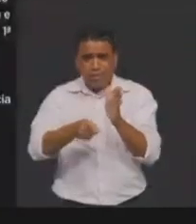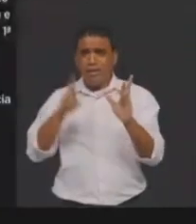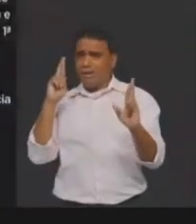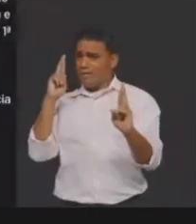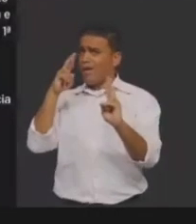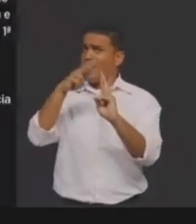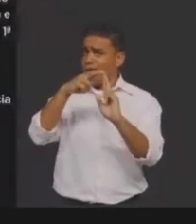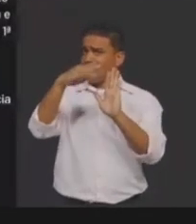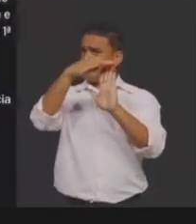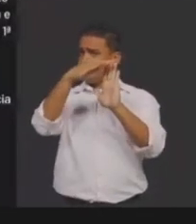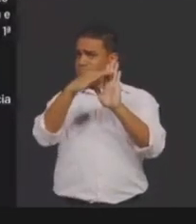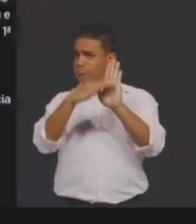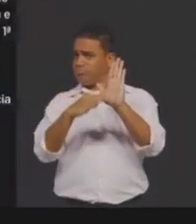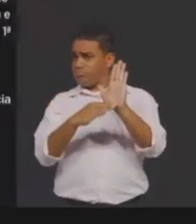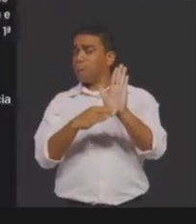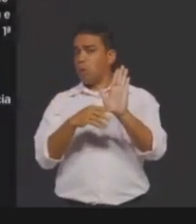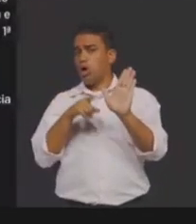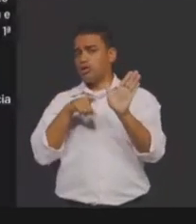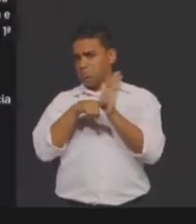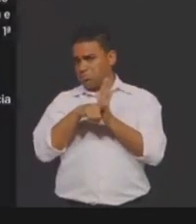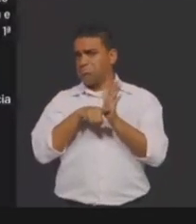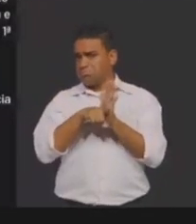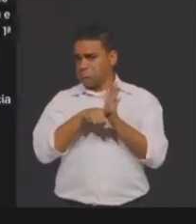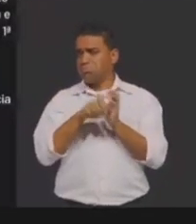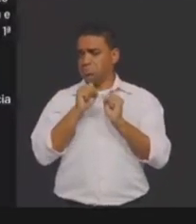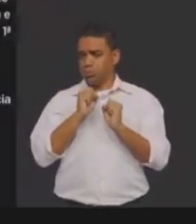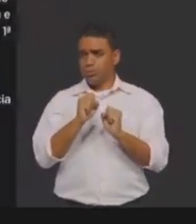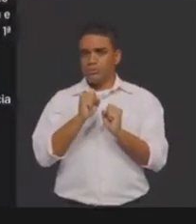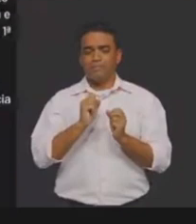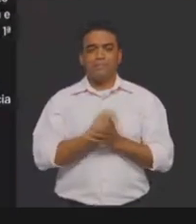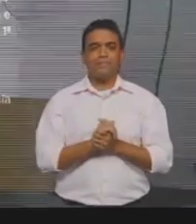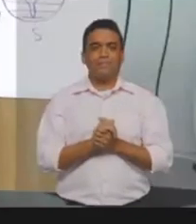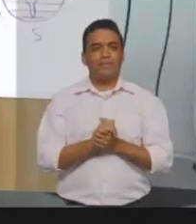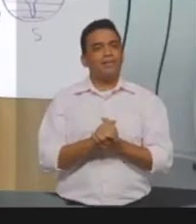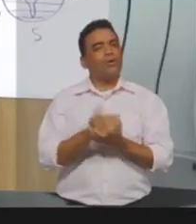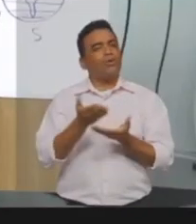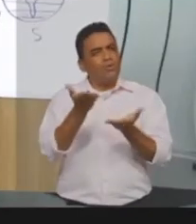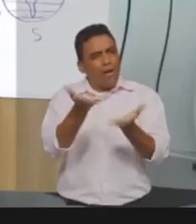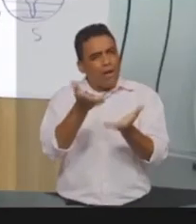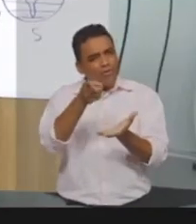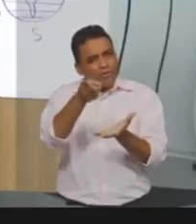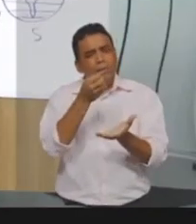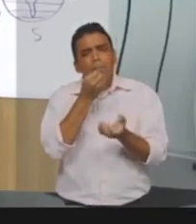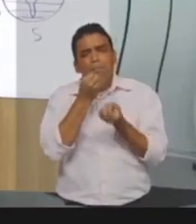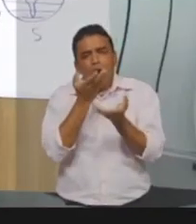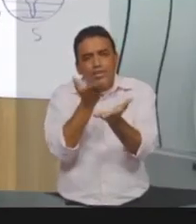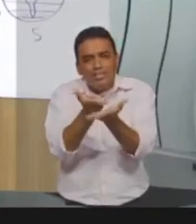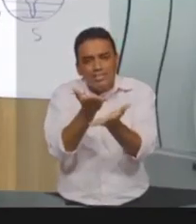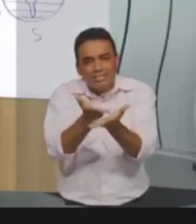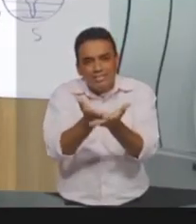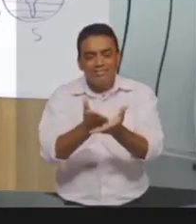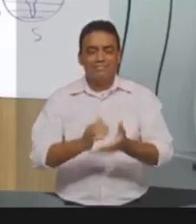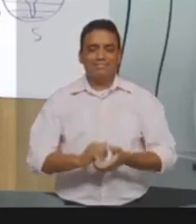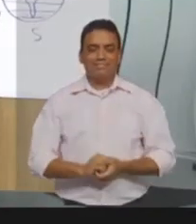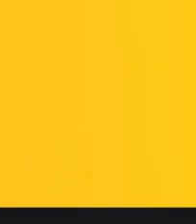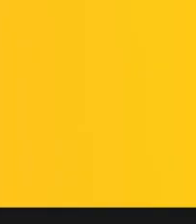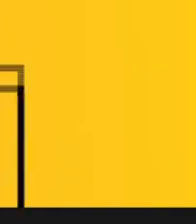algumas referências bibliográficas. No mais, eu desejo a você bons estudos.